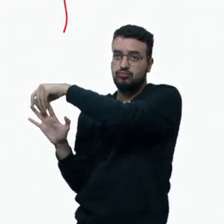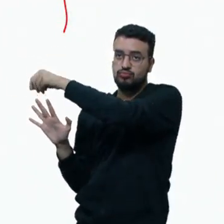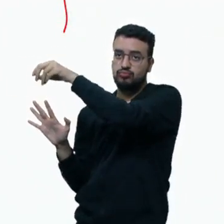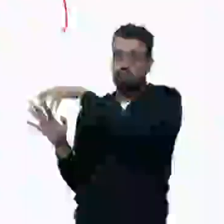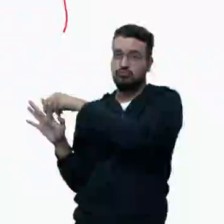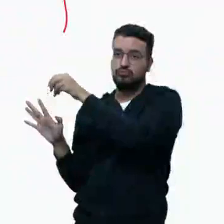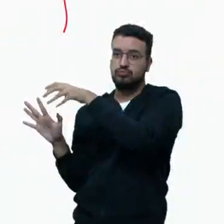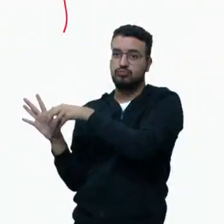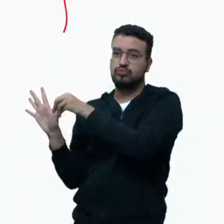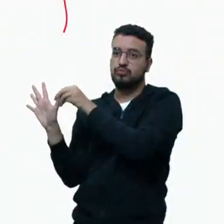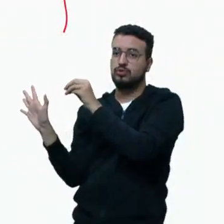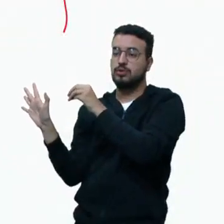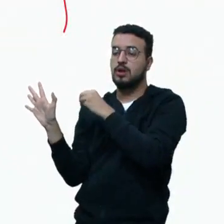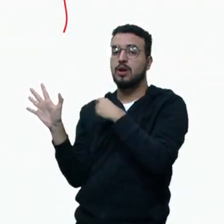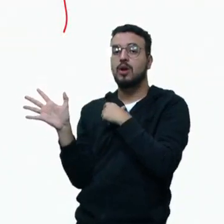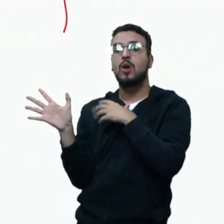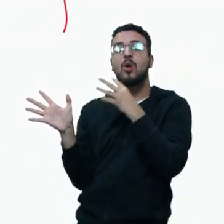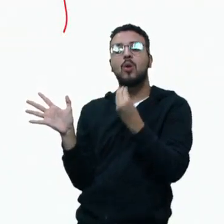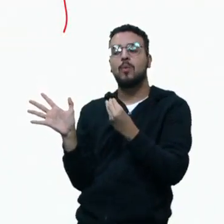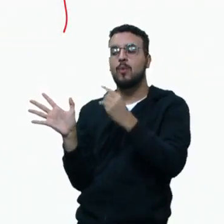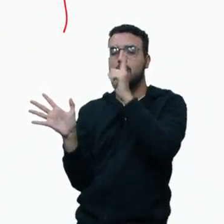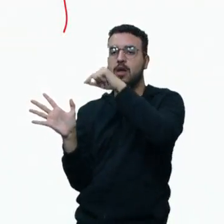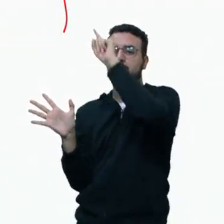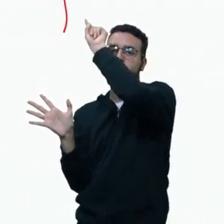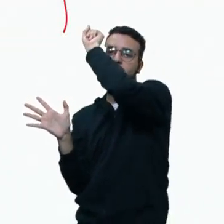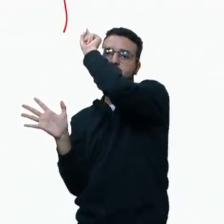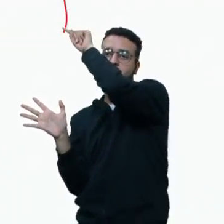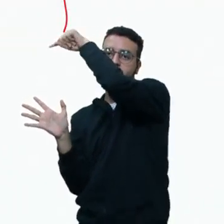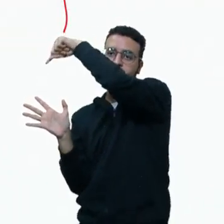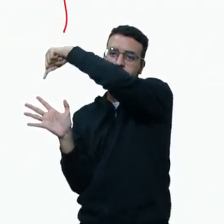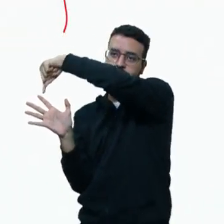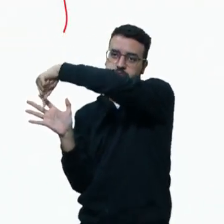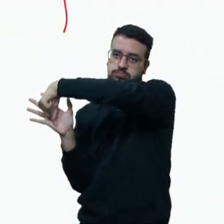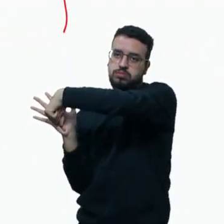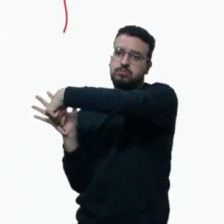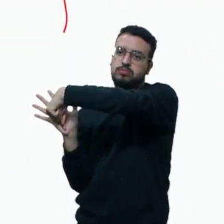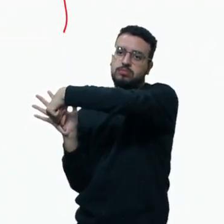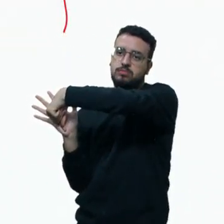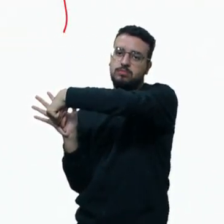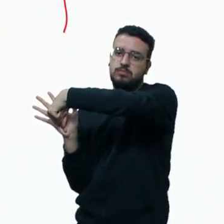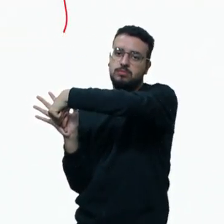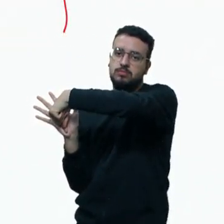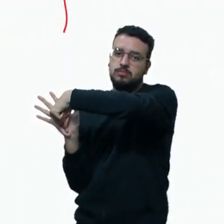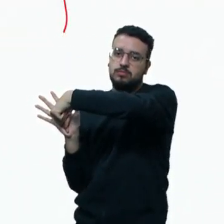celular, em direção ao corpo celular. Então, eu tenho nos dendritos